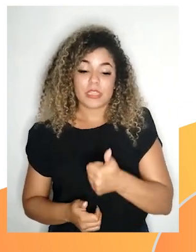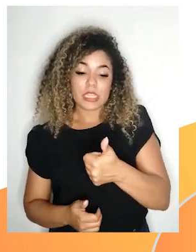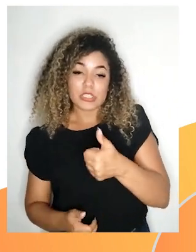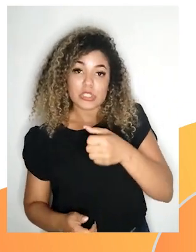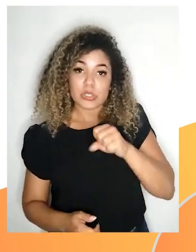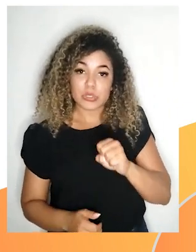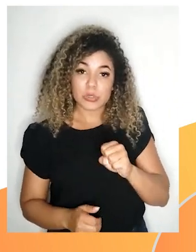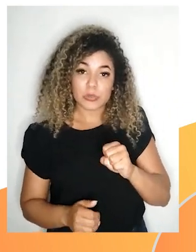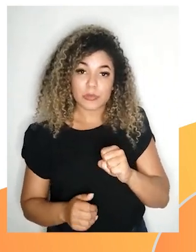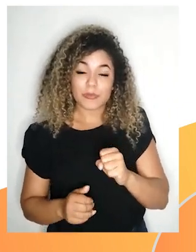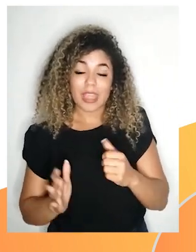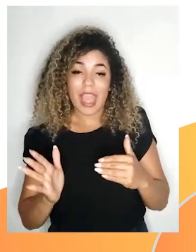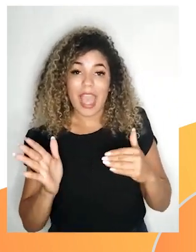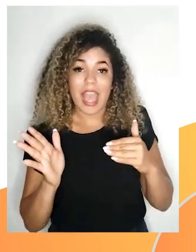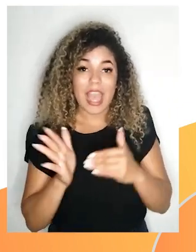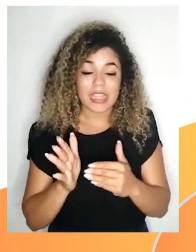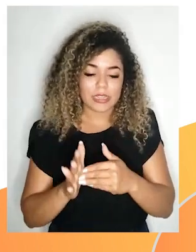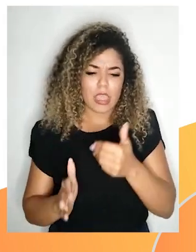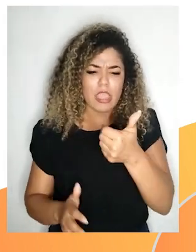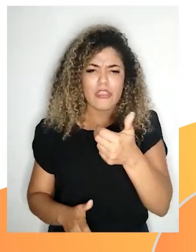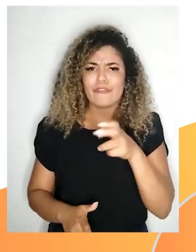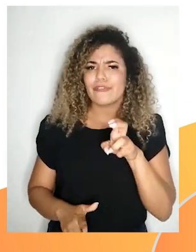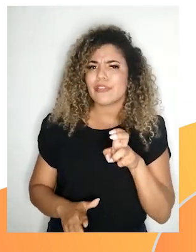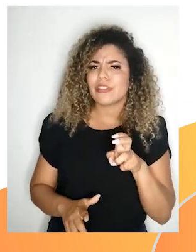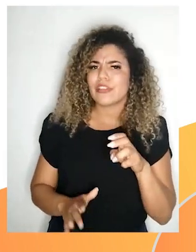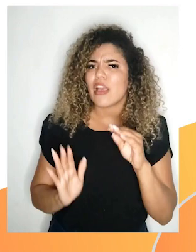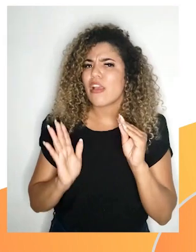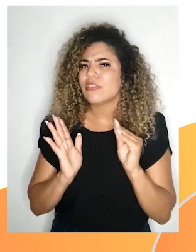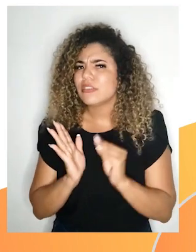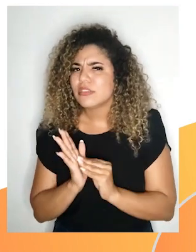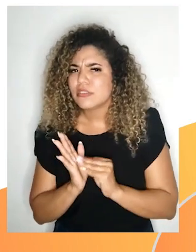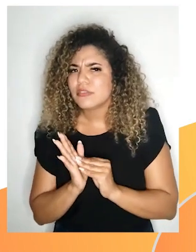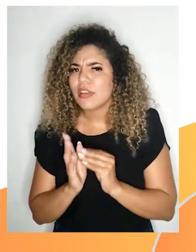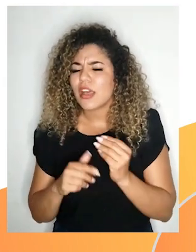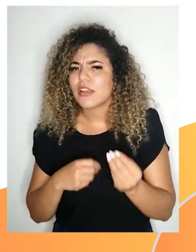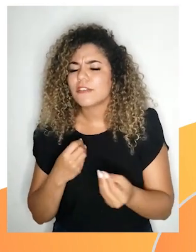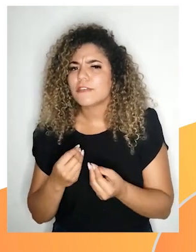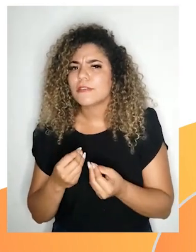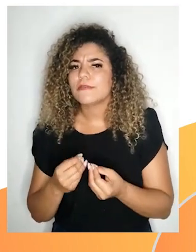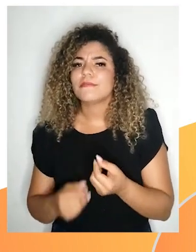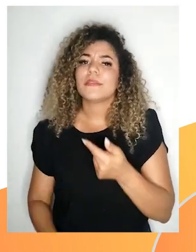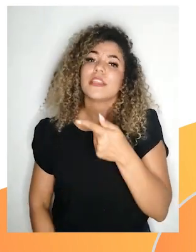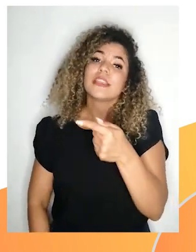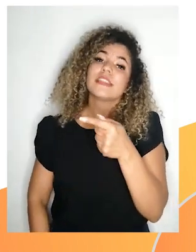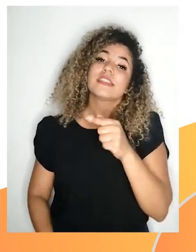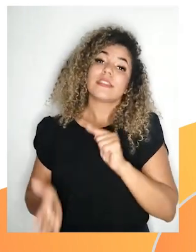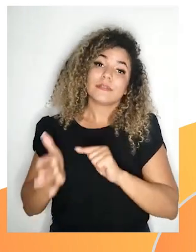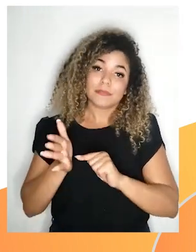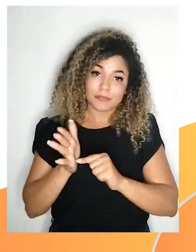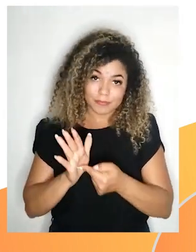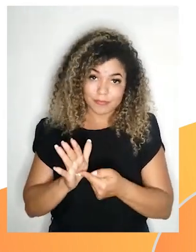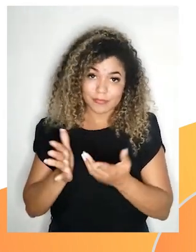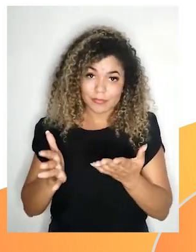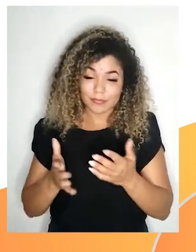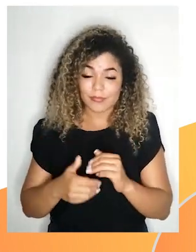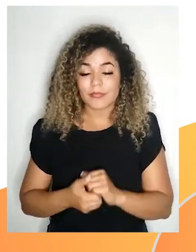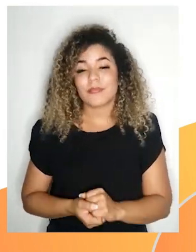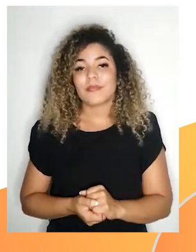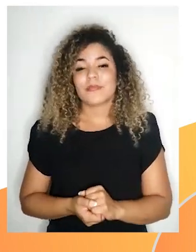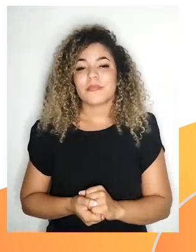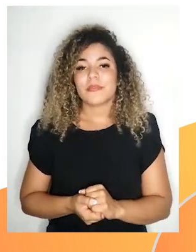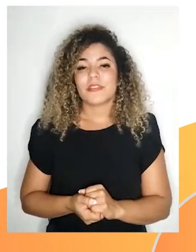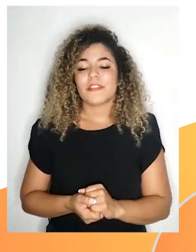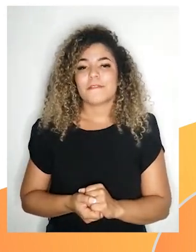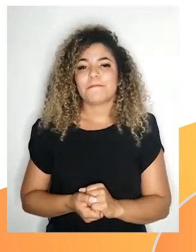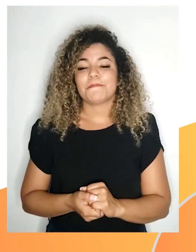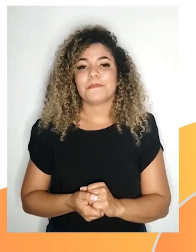18 para 25, a gente tem que... é um total de 7 pontos, não é isso? De 18 para 25 é